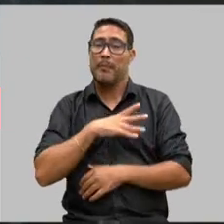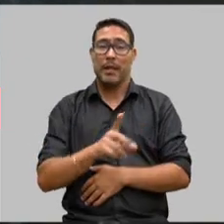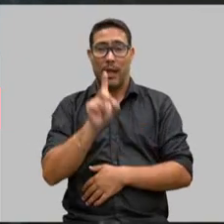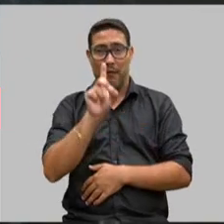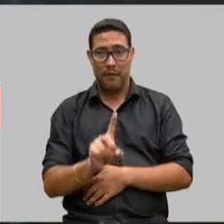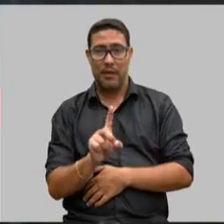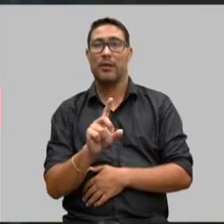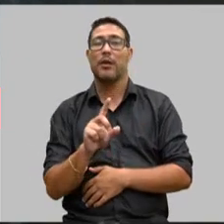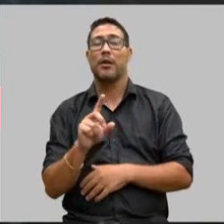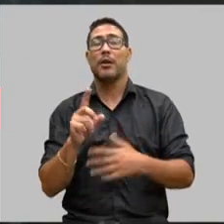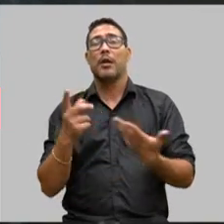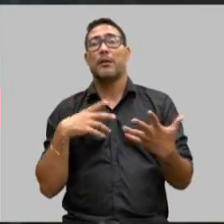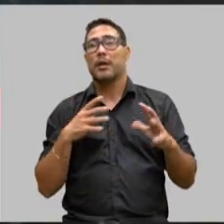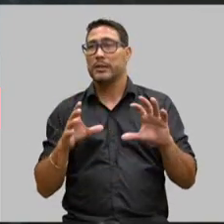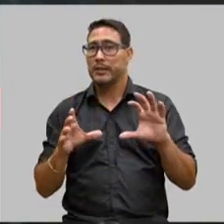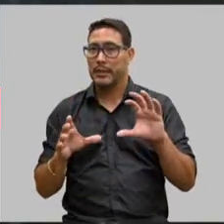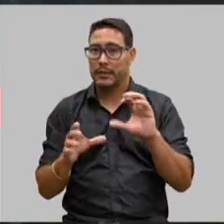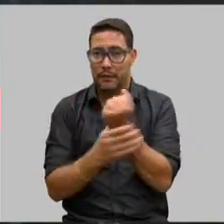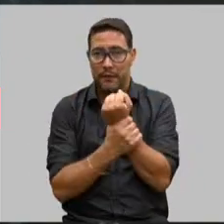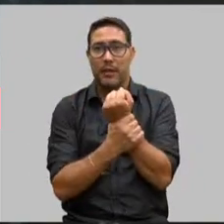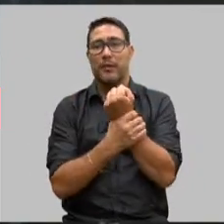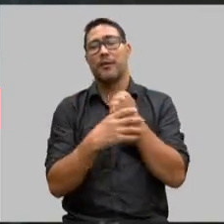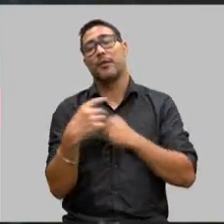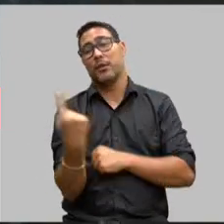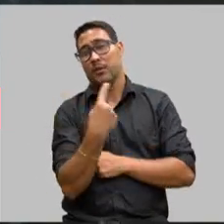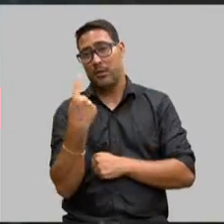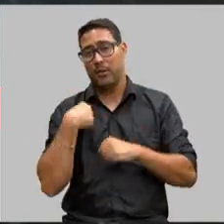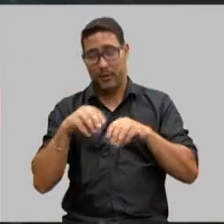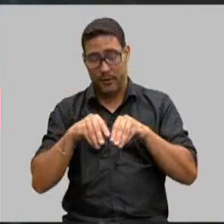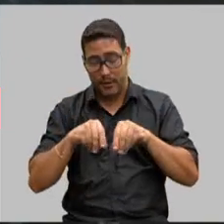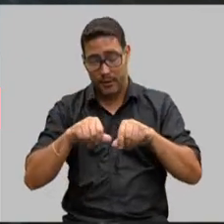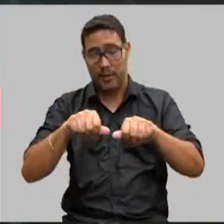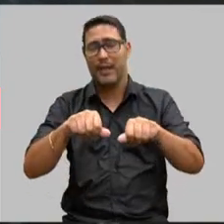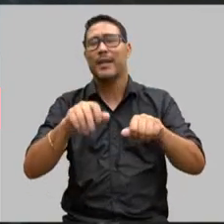tem sido exaustiva de nós termos que